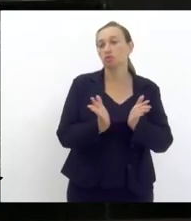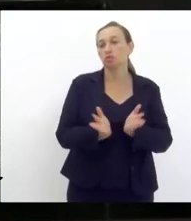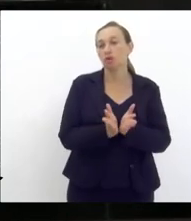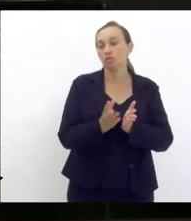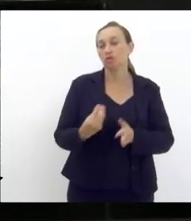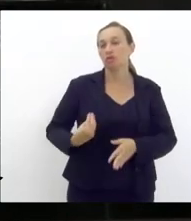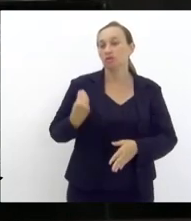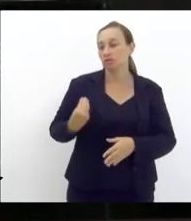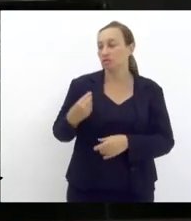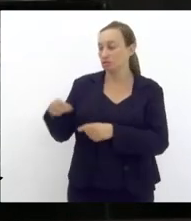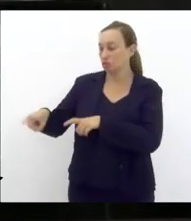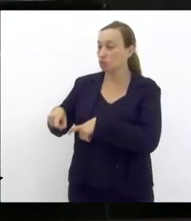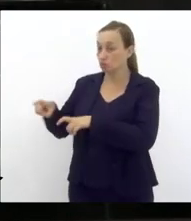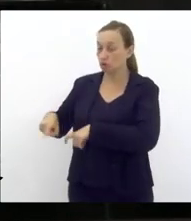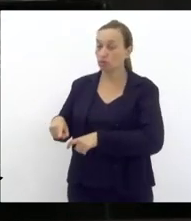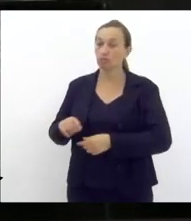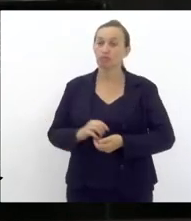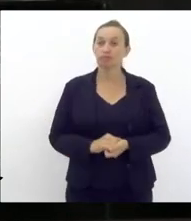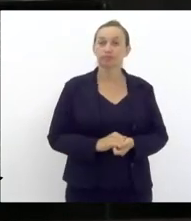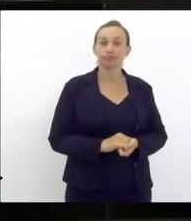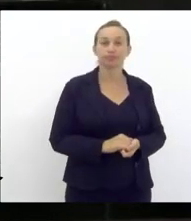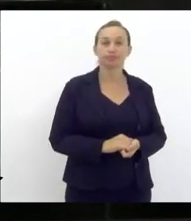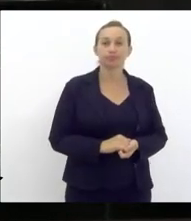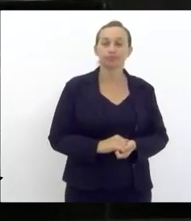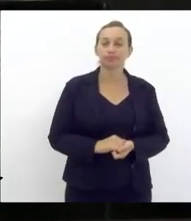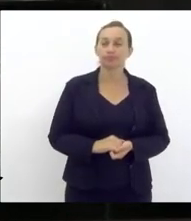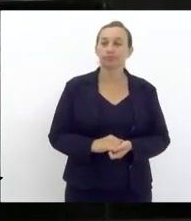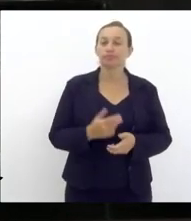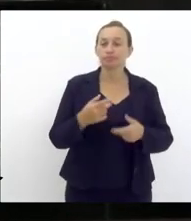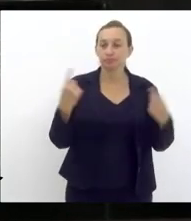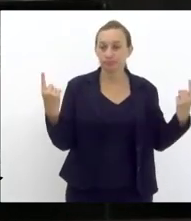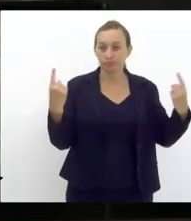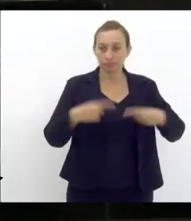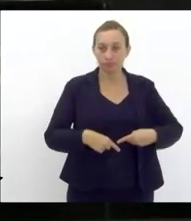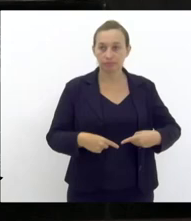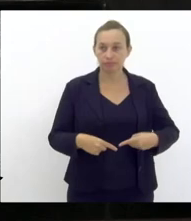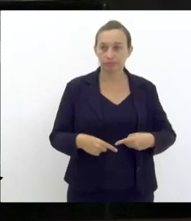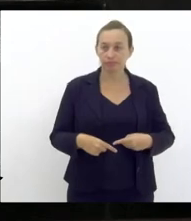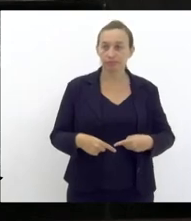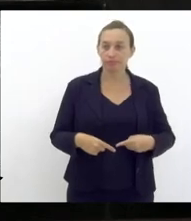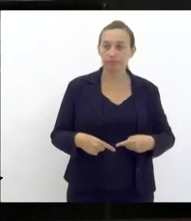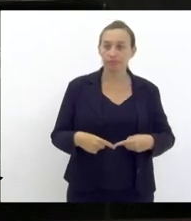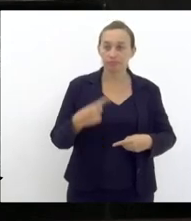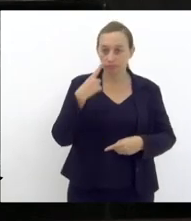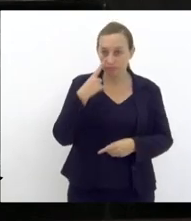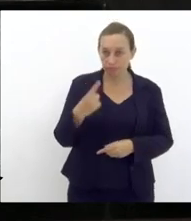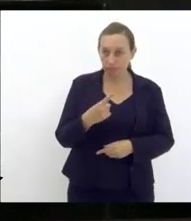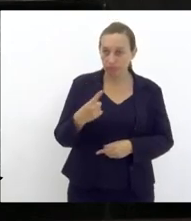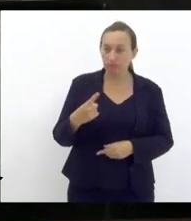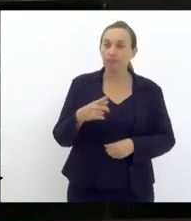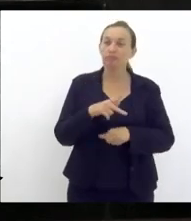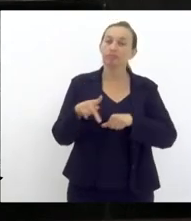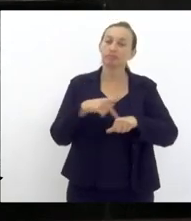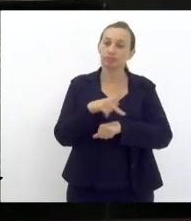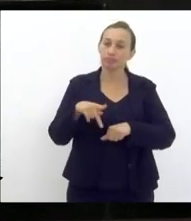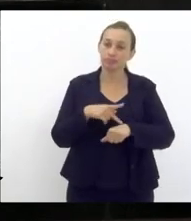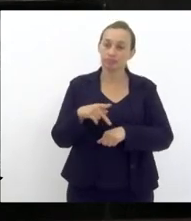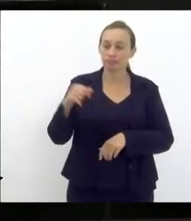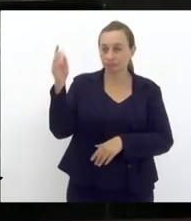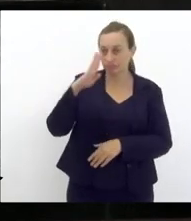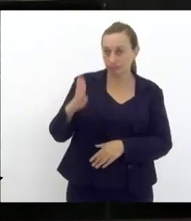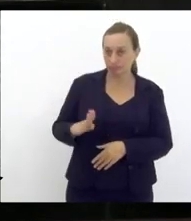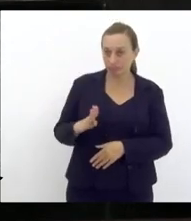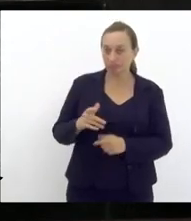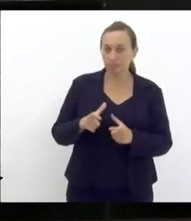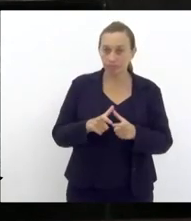no campo ou seja muitos desafios estão colocados aí nesse país nesse Brasil que